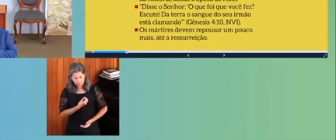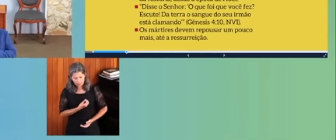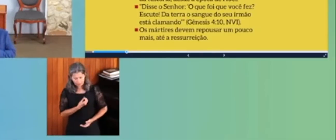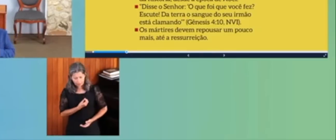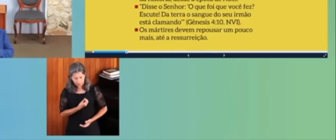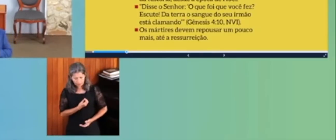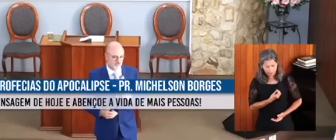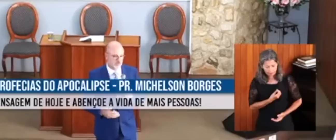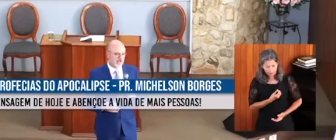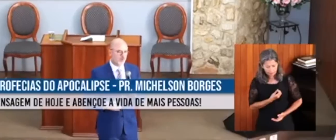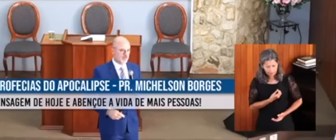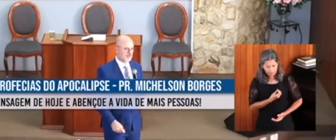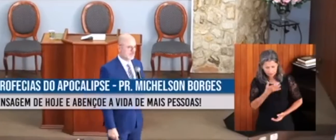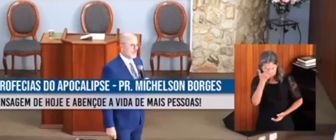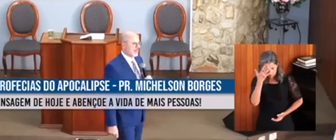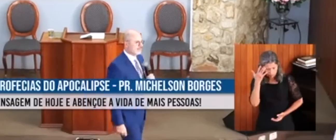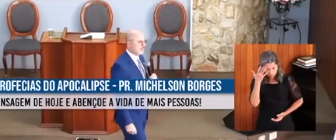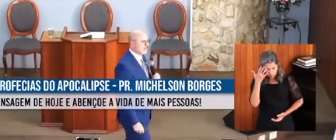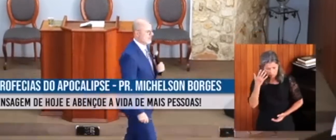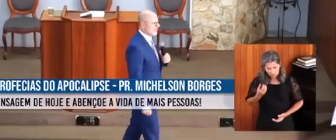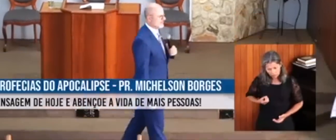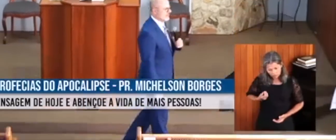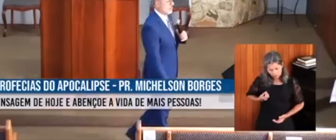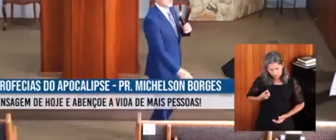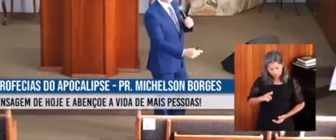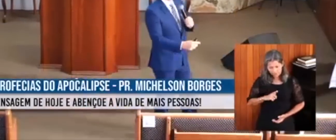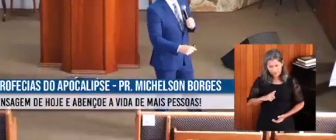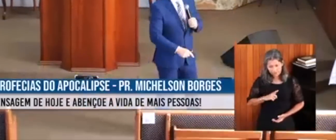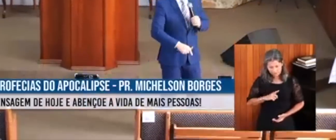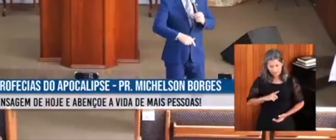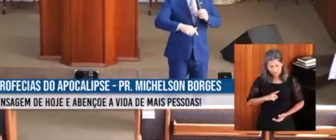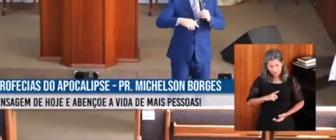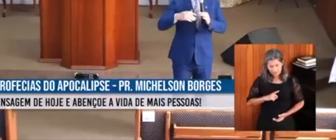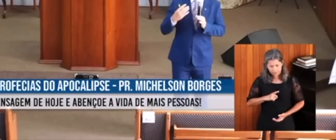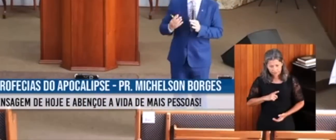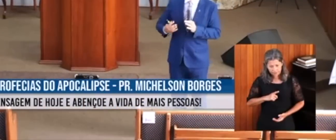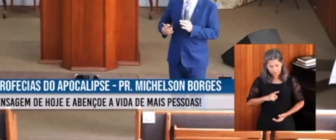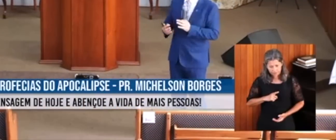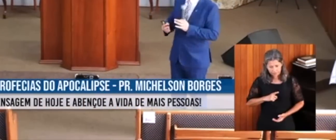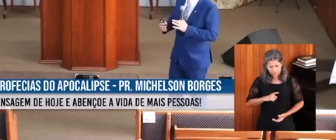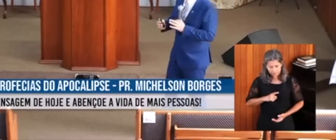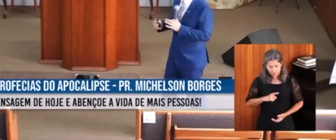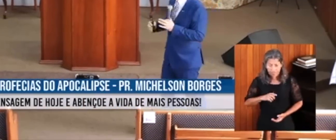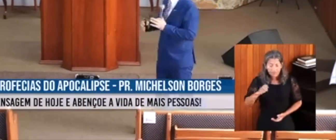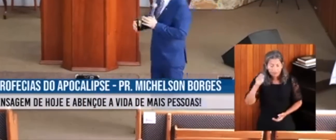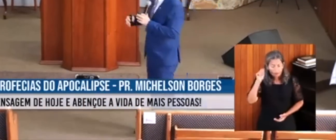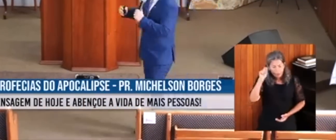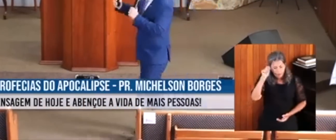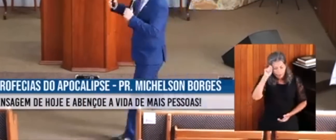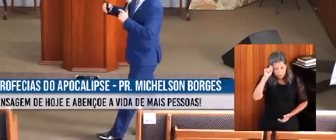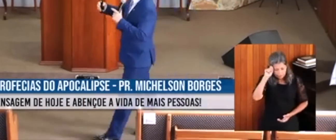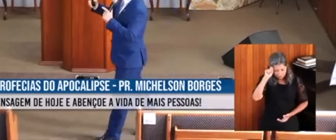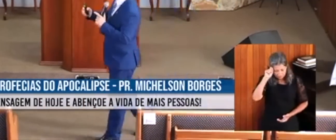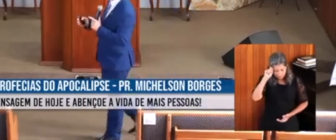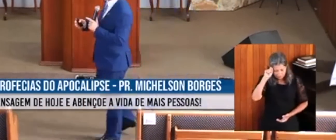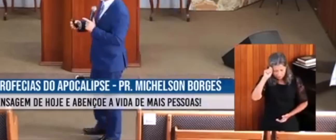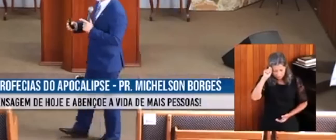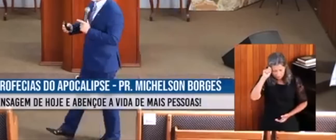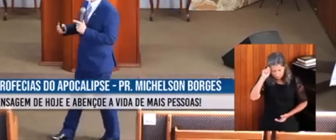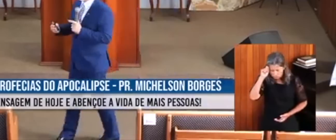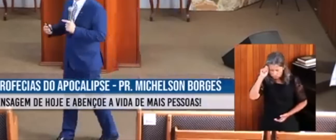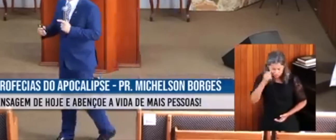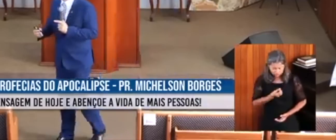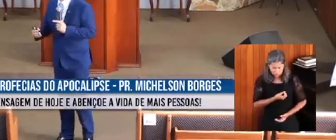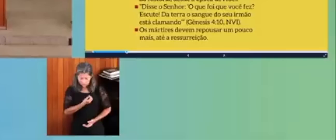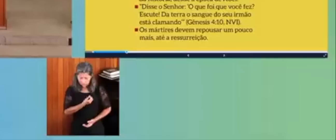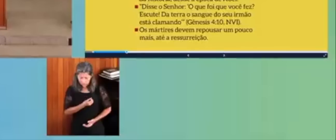vivo, alguém que está vivo, alma. Adão não recebeu uma alma, ele se tornou uma alma. Deus o criou como sendo uma alma.